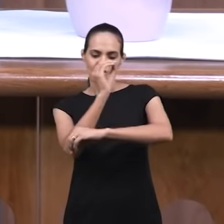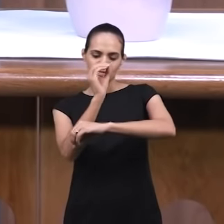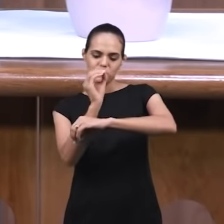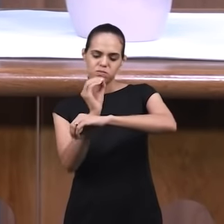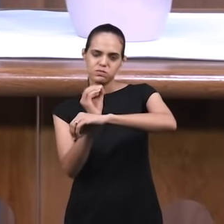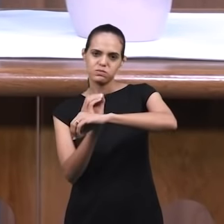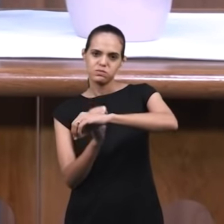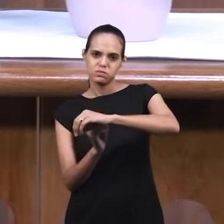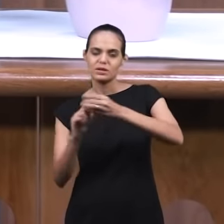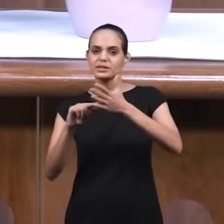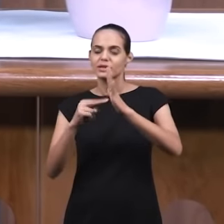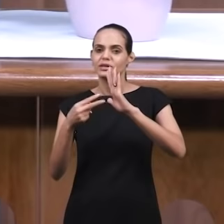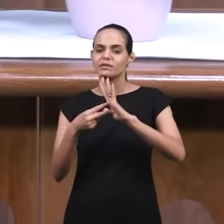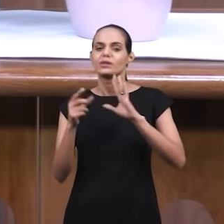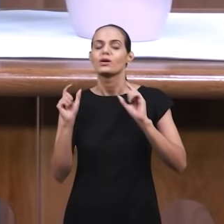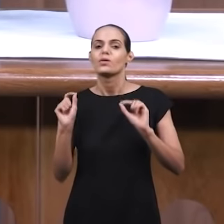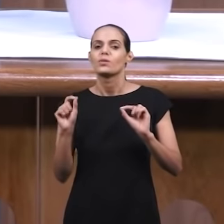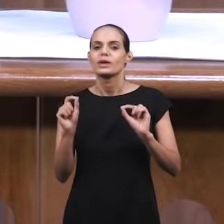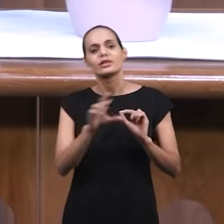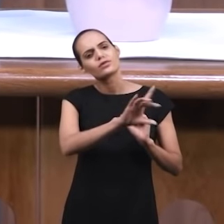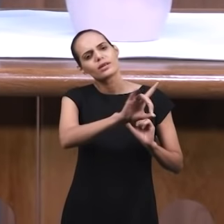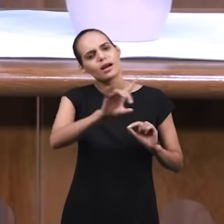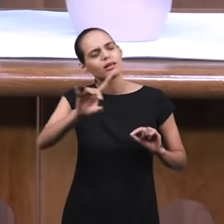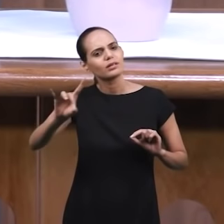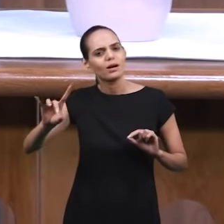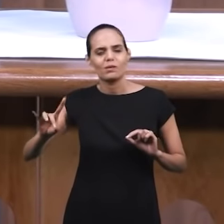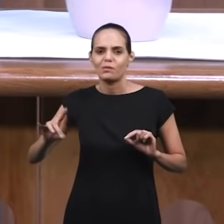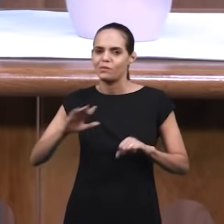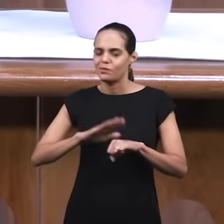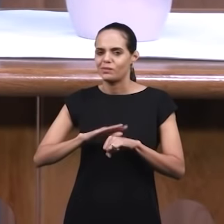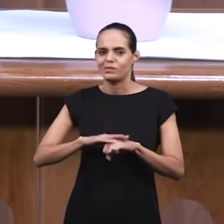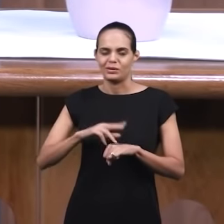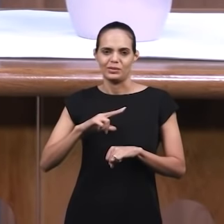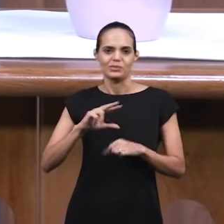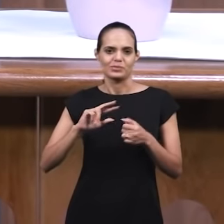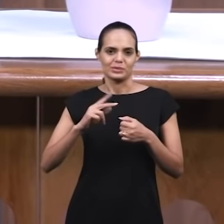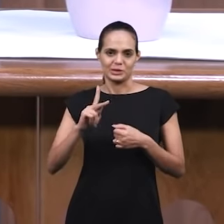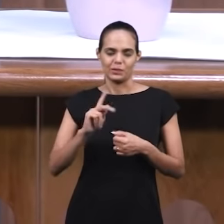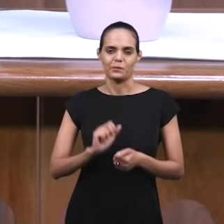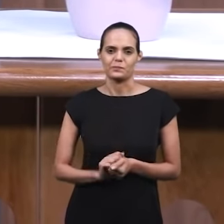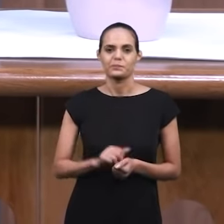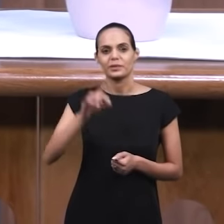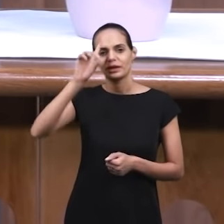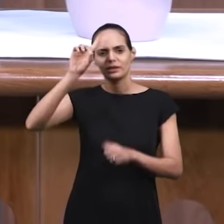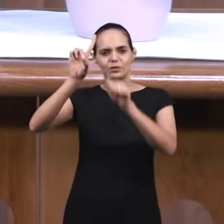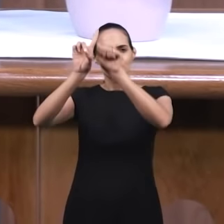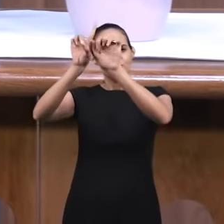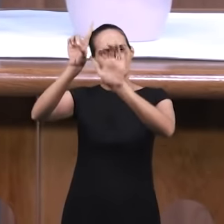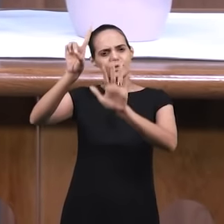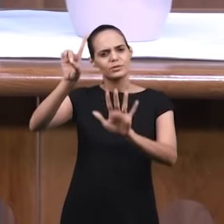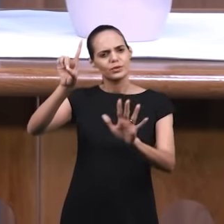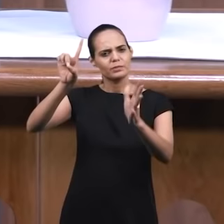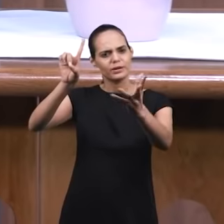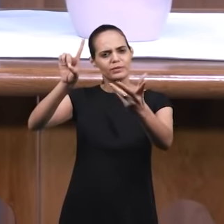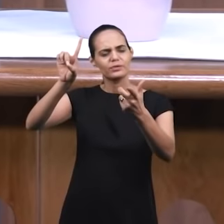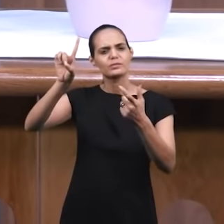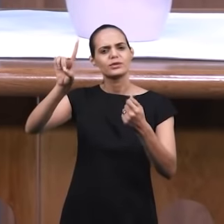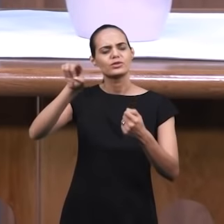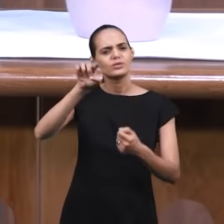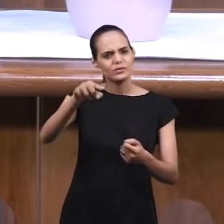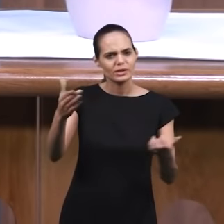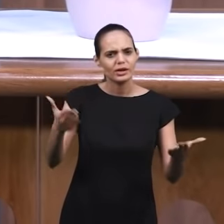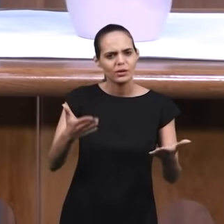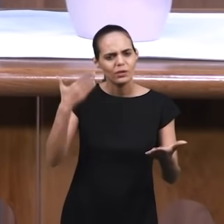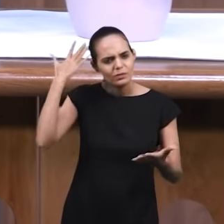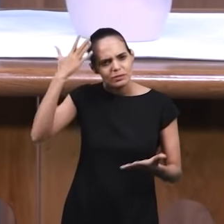seja, o pôr do sol do dia de cada um. Que Deus, então, possa abençoar grandemente e te levar agora com esta palavra a